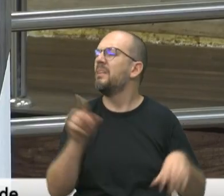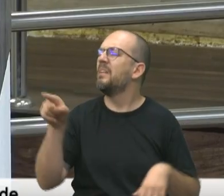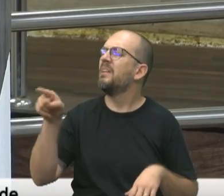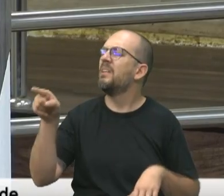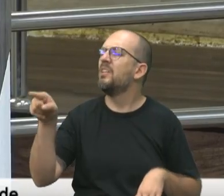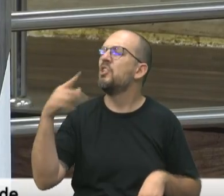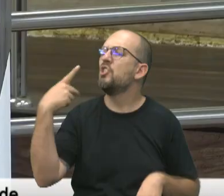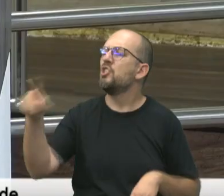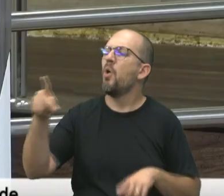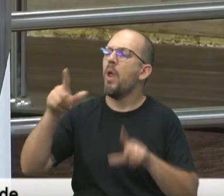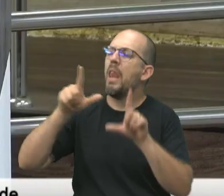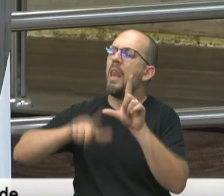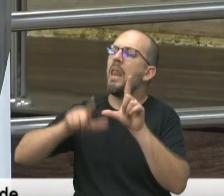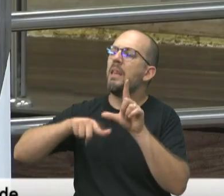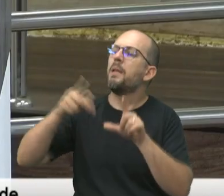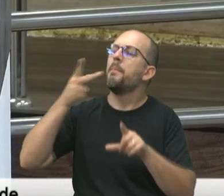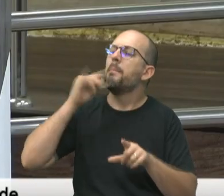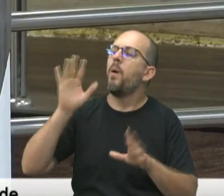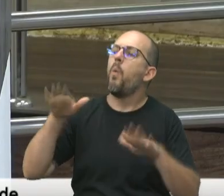letra?